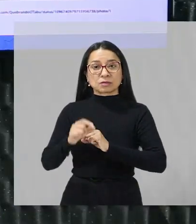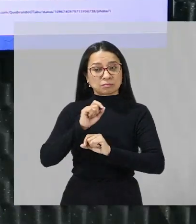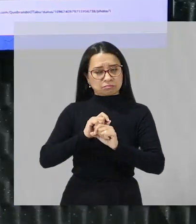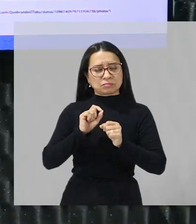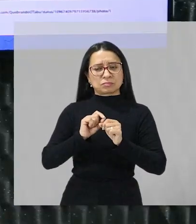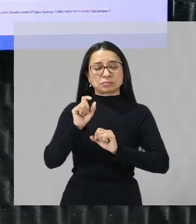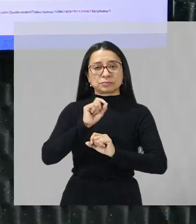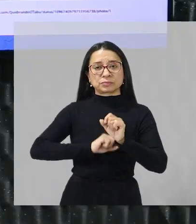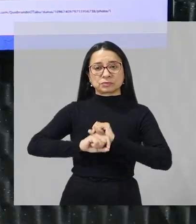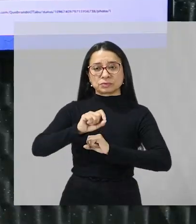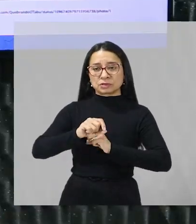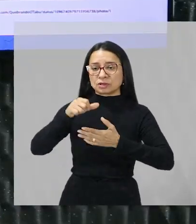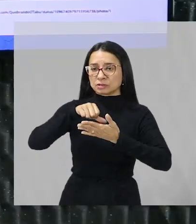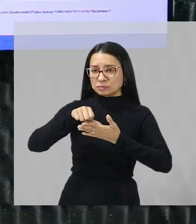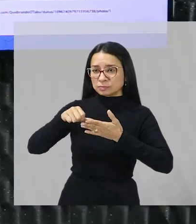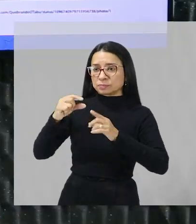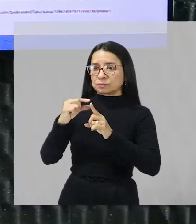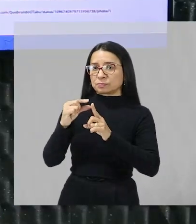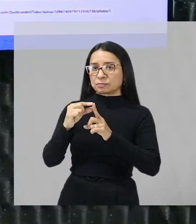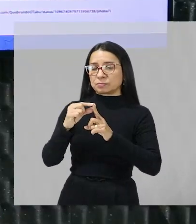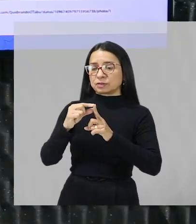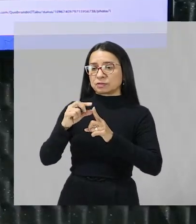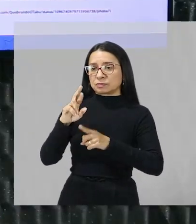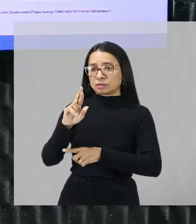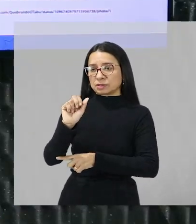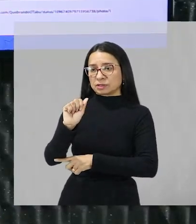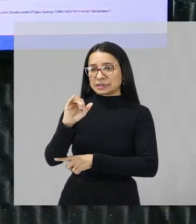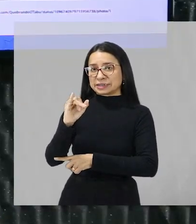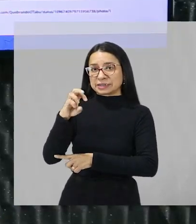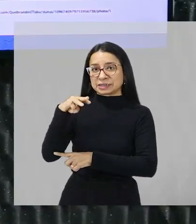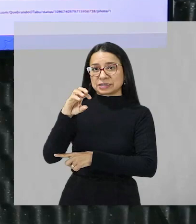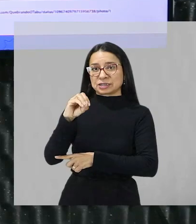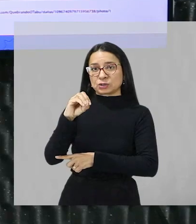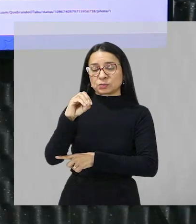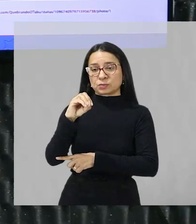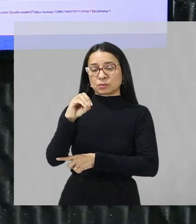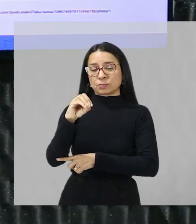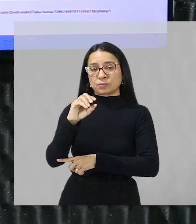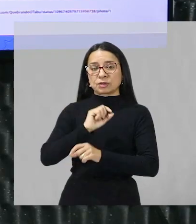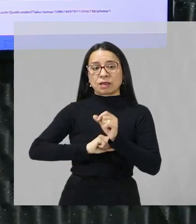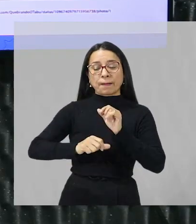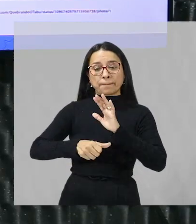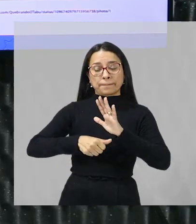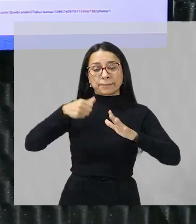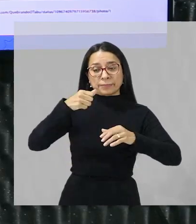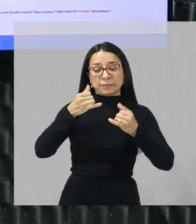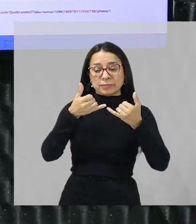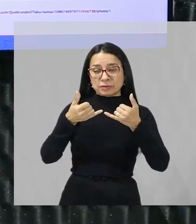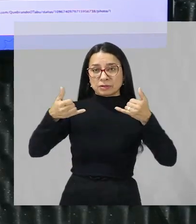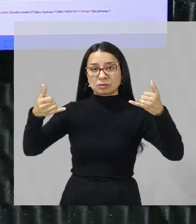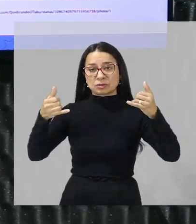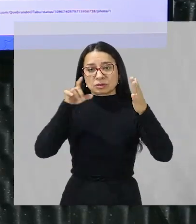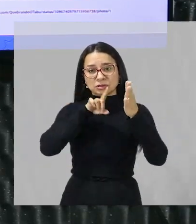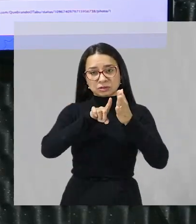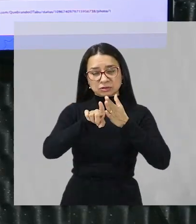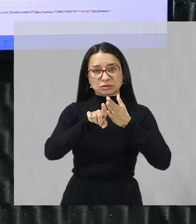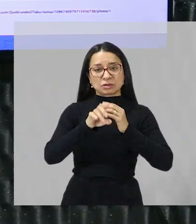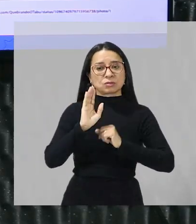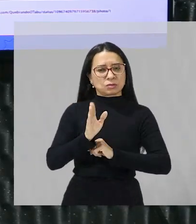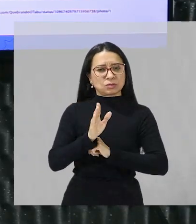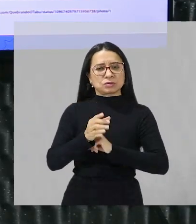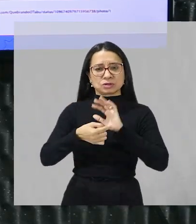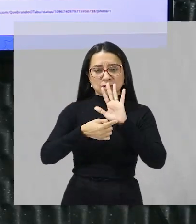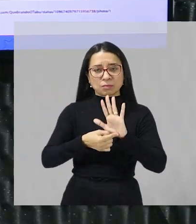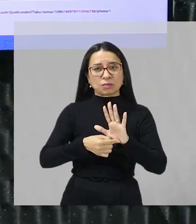quê? Já destaca a palavra racismo. Ou seja, logo no começo da questão, na primeira linha, a questão já está te dando de